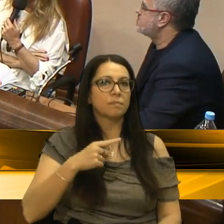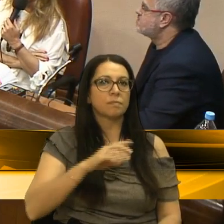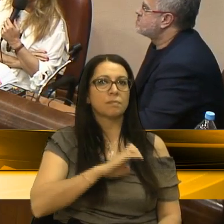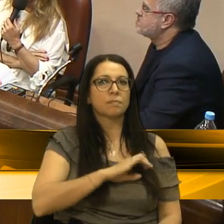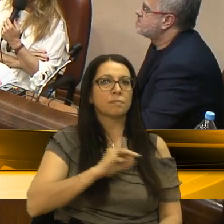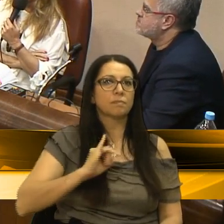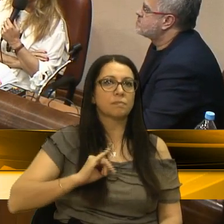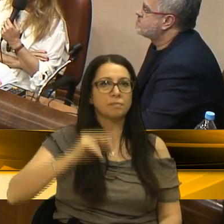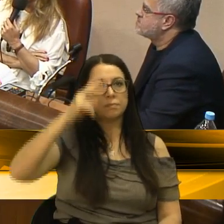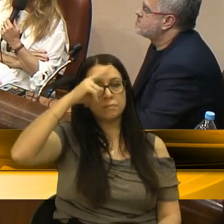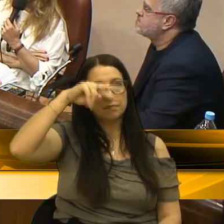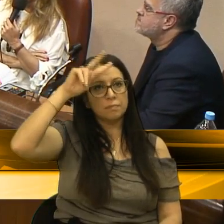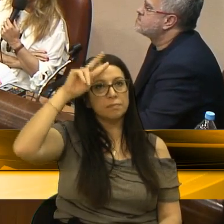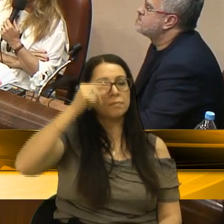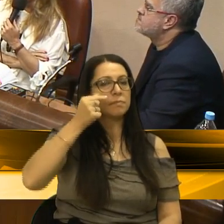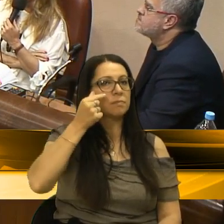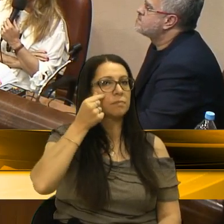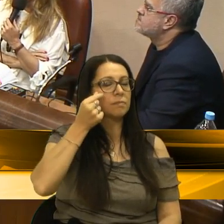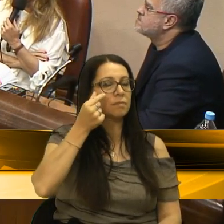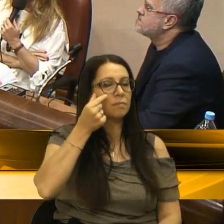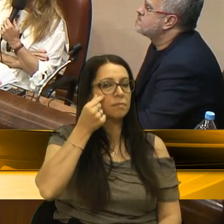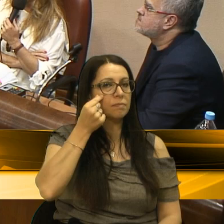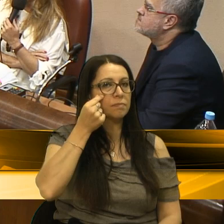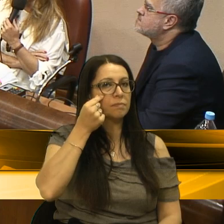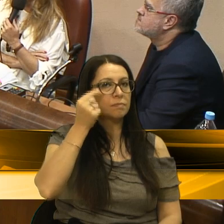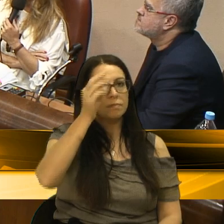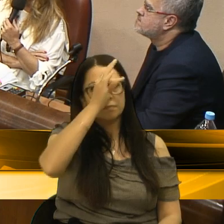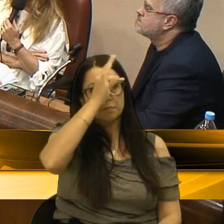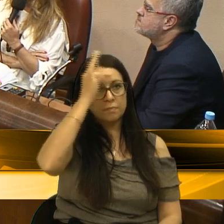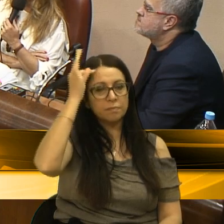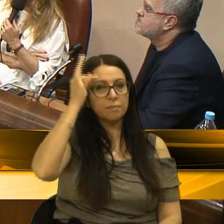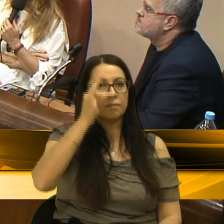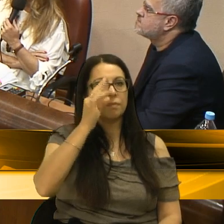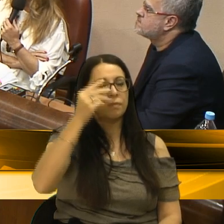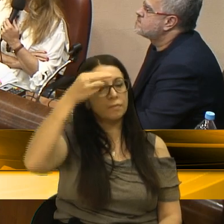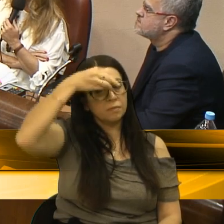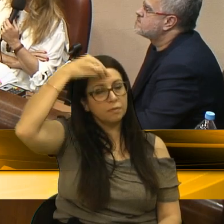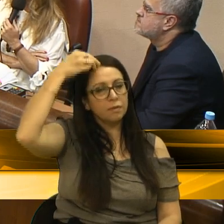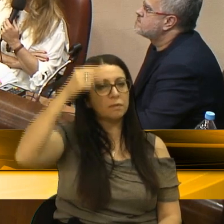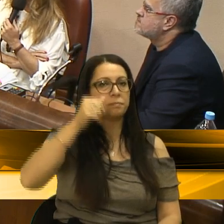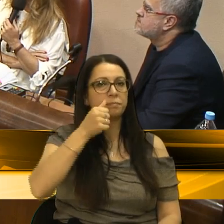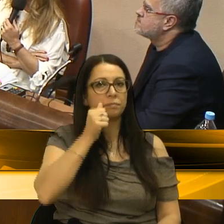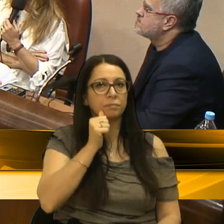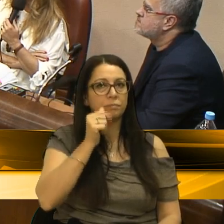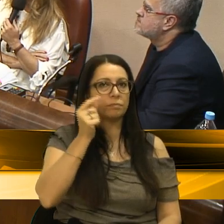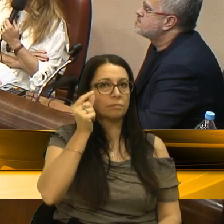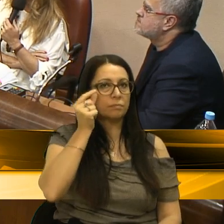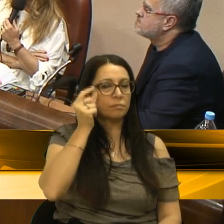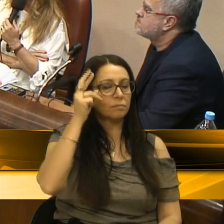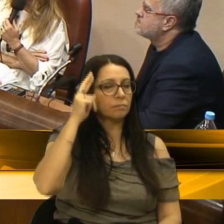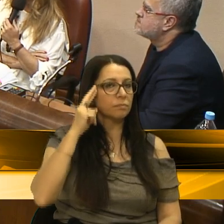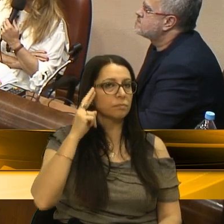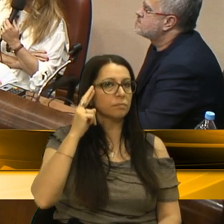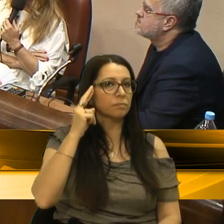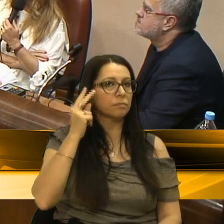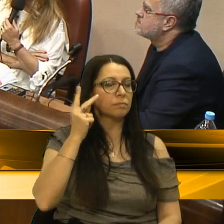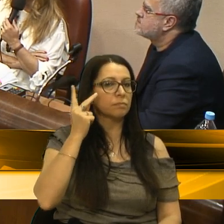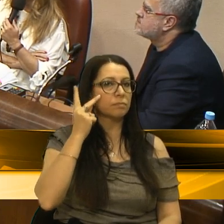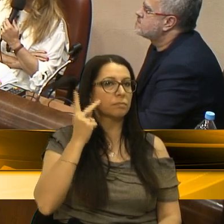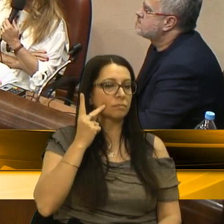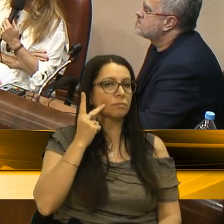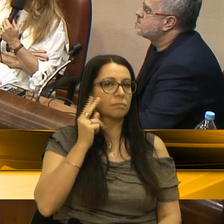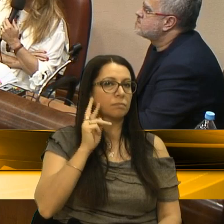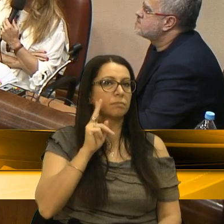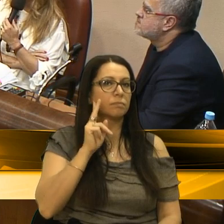Carlos, Edson da Rosa, Eloy Frisso, Gustavo Toigo, Kiko Girardi, Paula Iores, Paulo Périco, Rafael Bueno, Renato Oliveira,